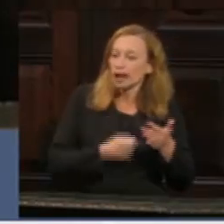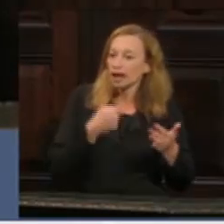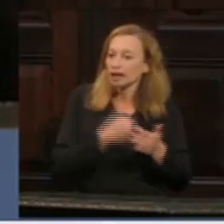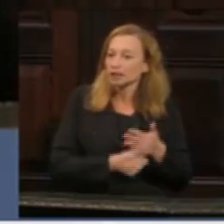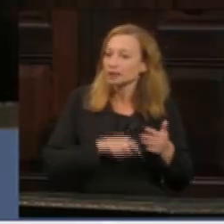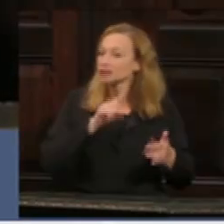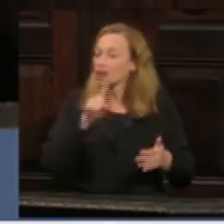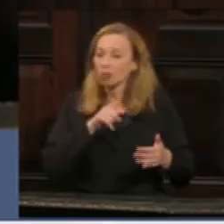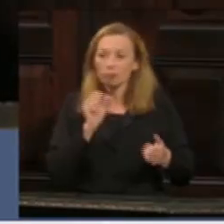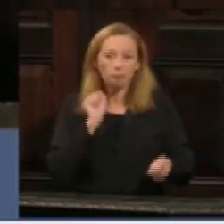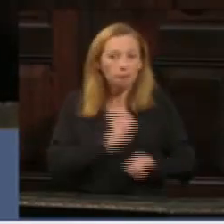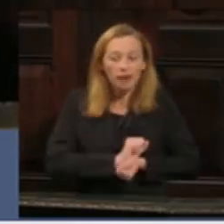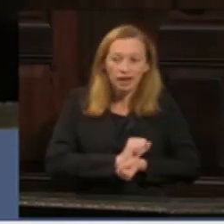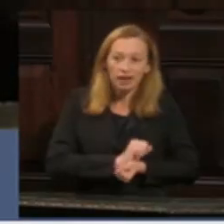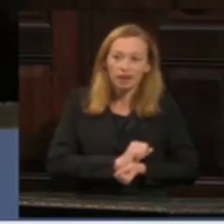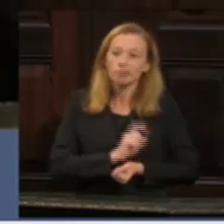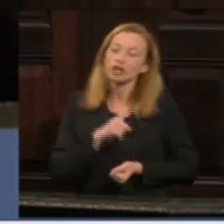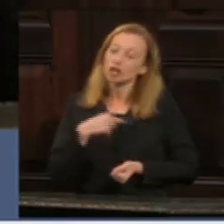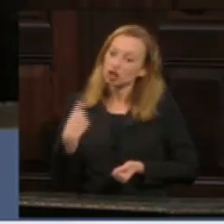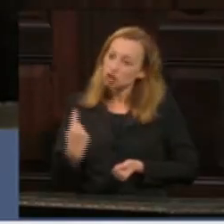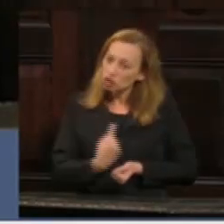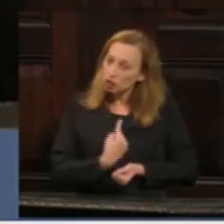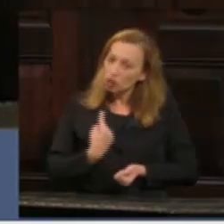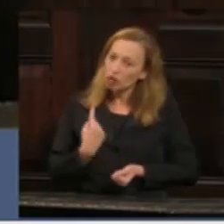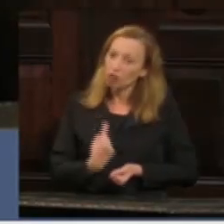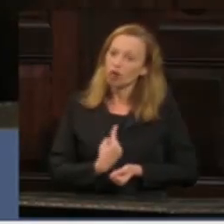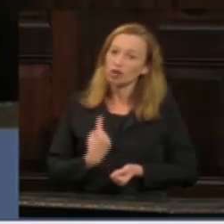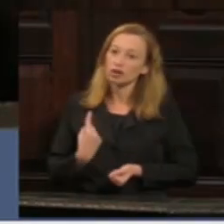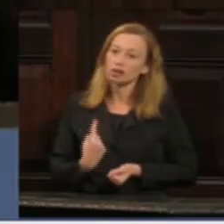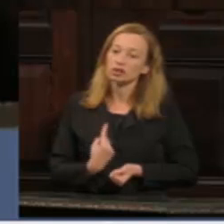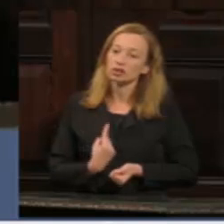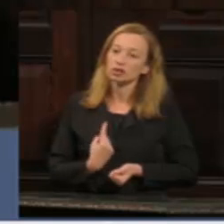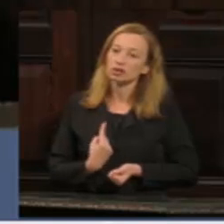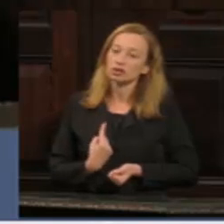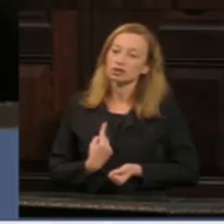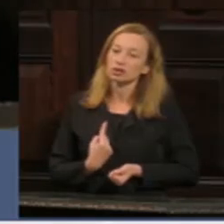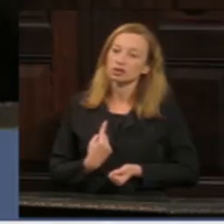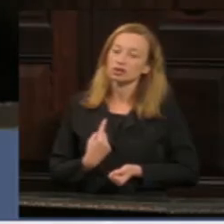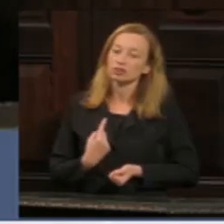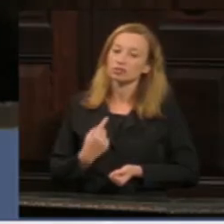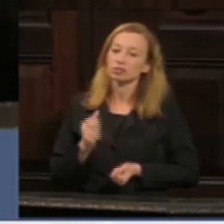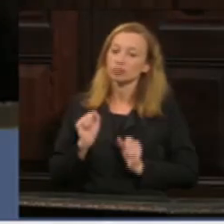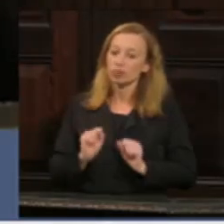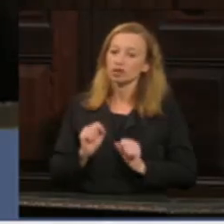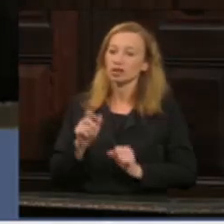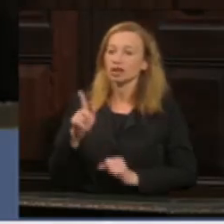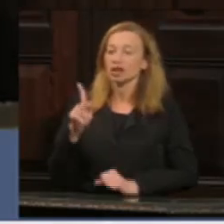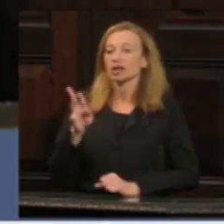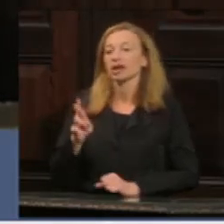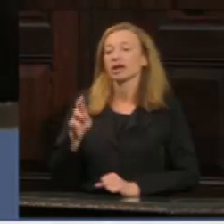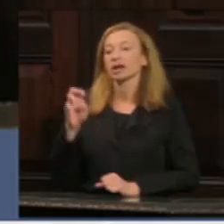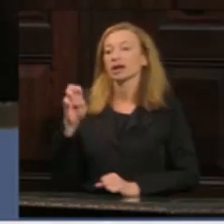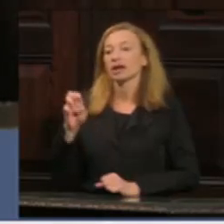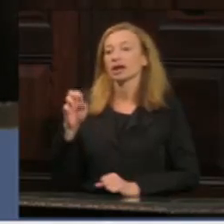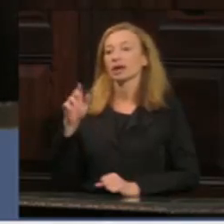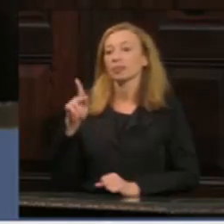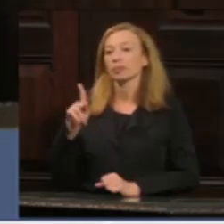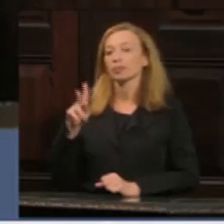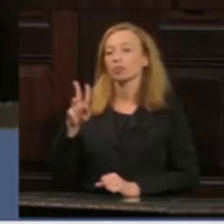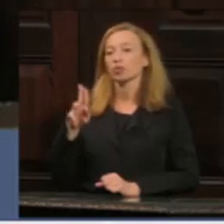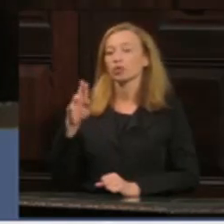efetivamente para que sejamos uma república federativa, com os